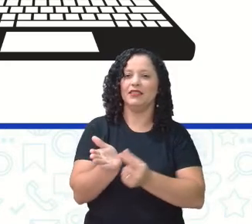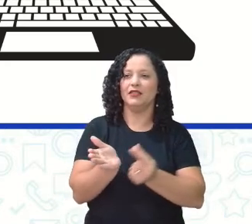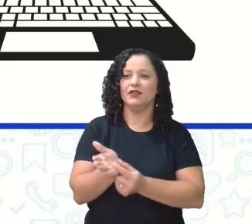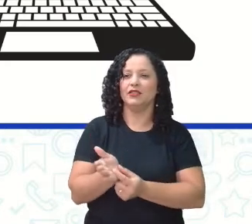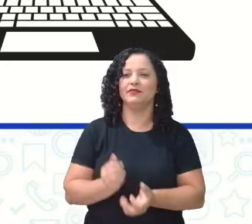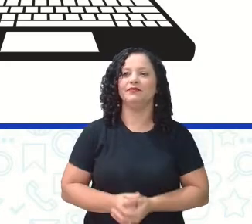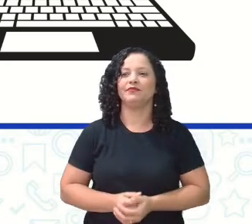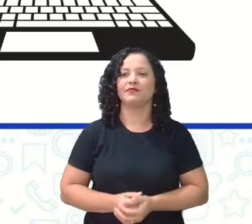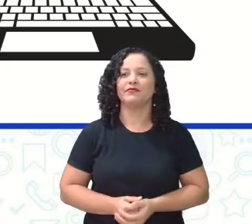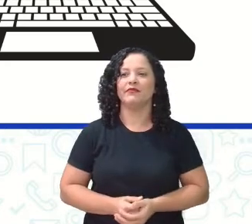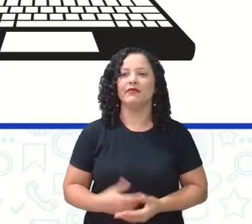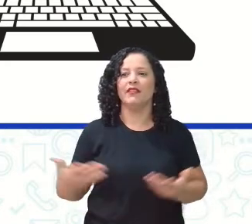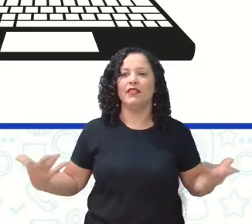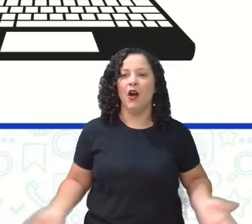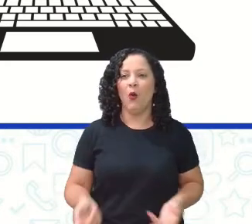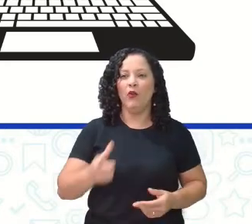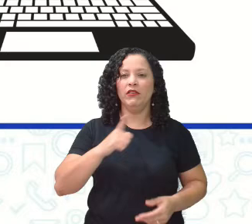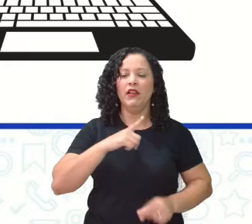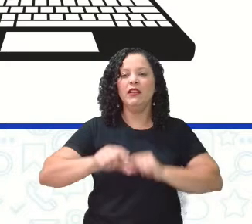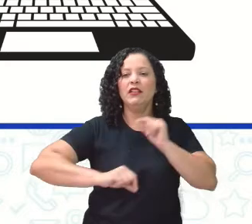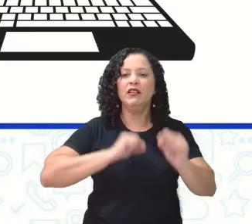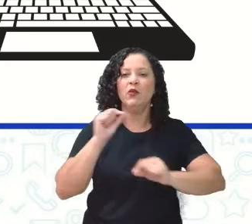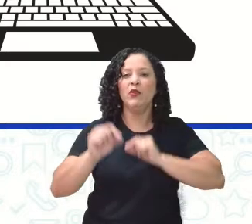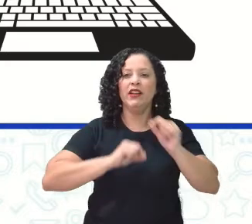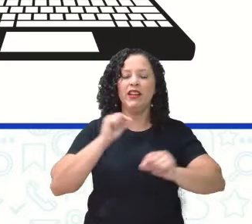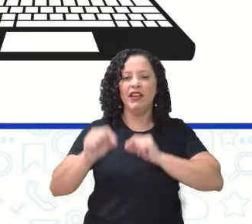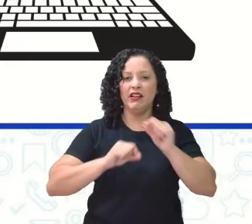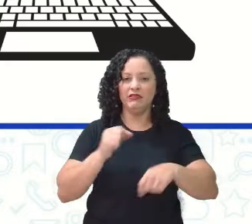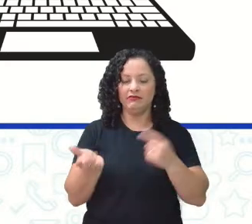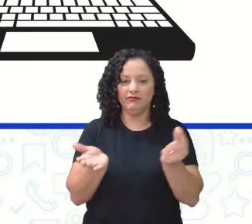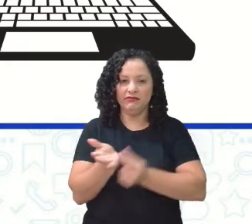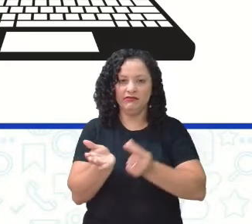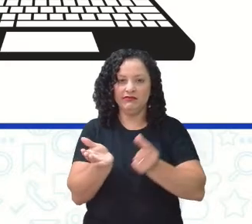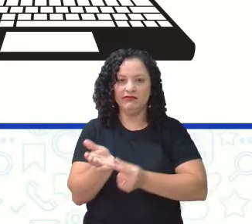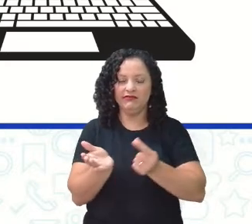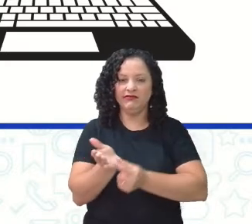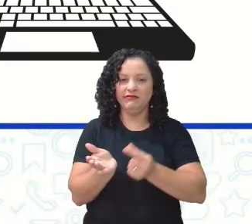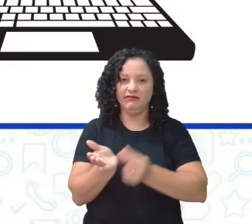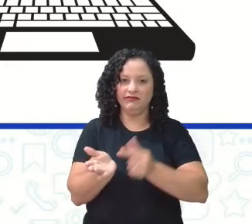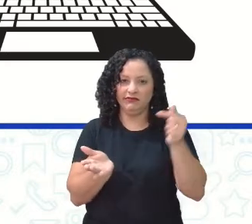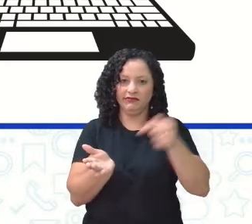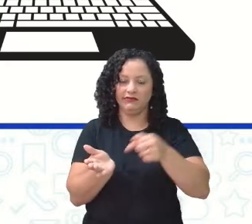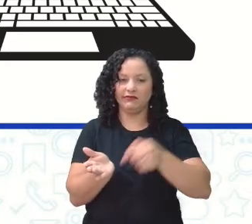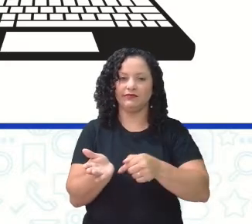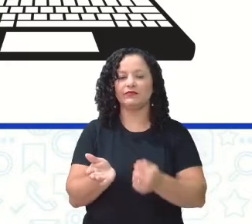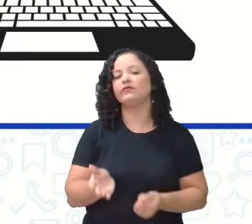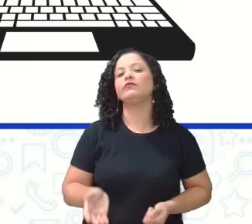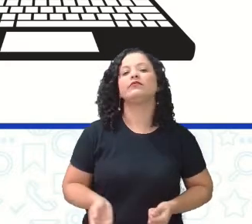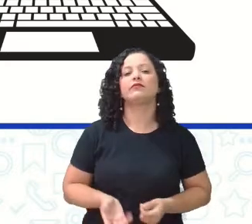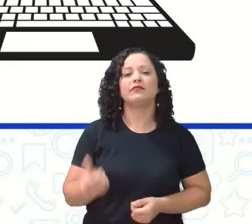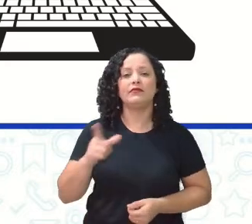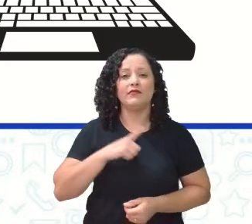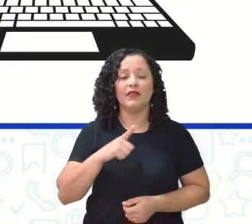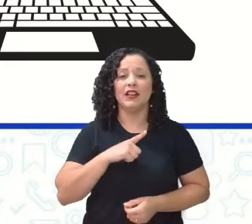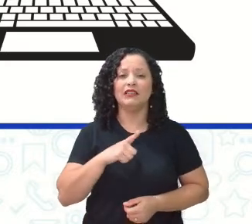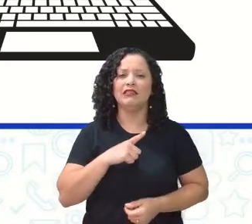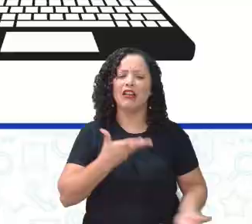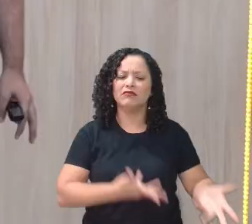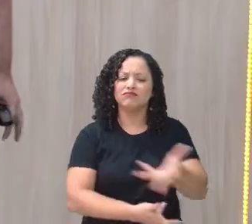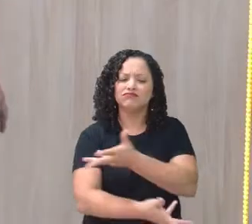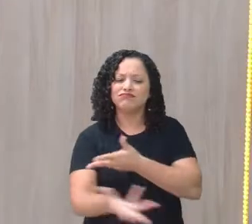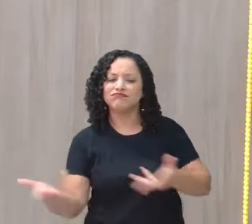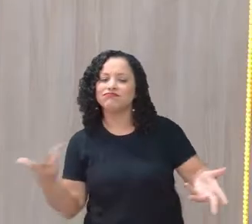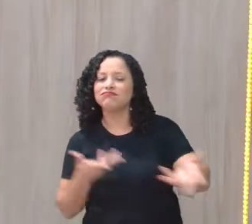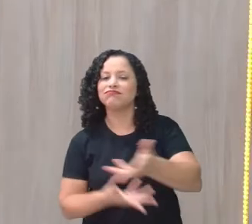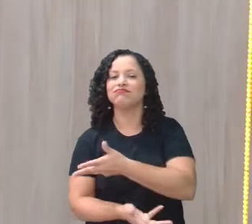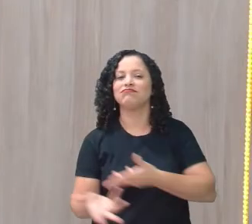nós aqui temos o nosso aplicativo, né, em que vamos interagir. Você vai interagir com nossa aula, você